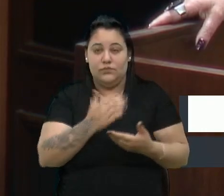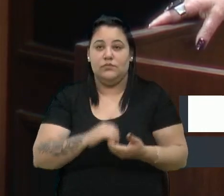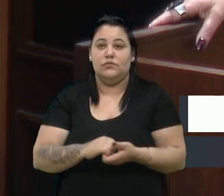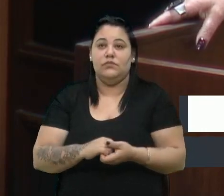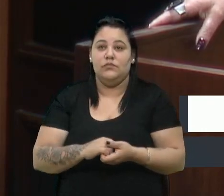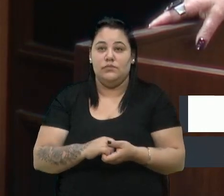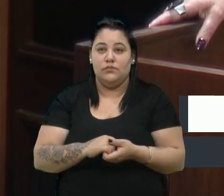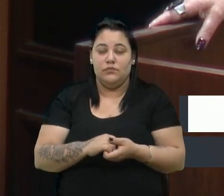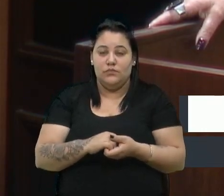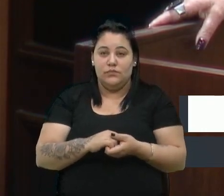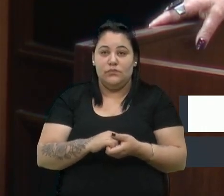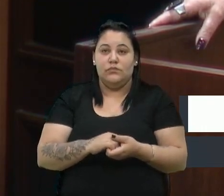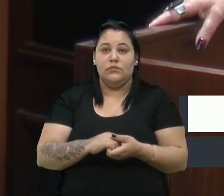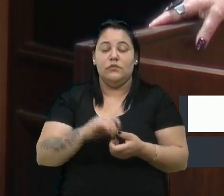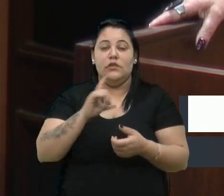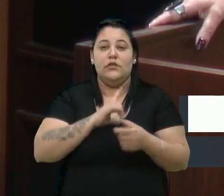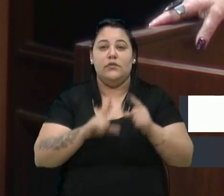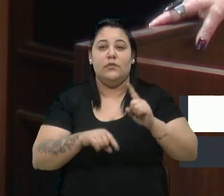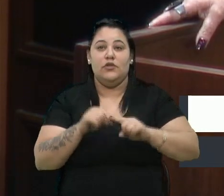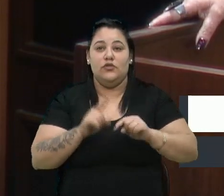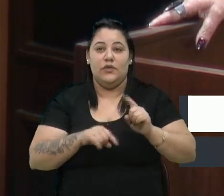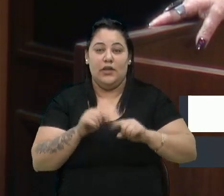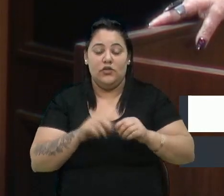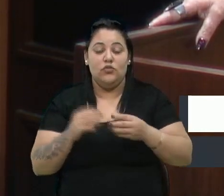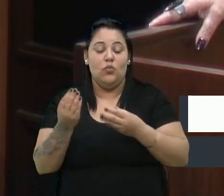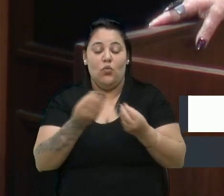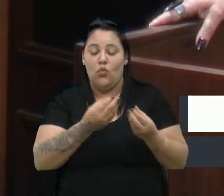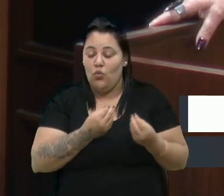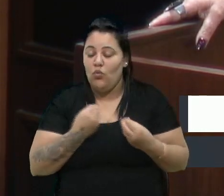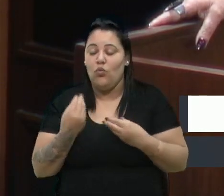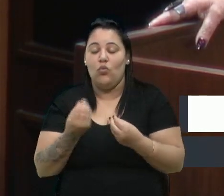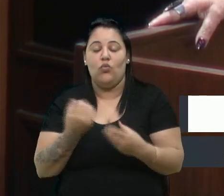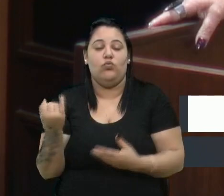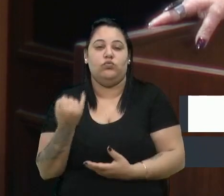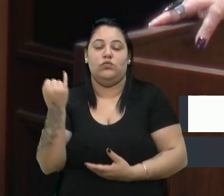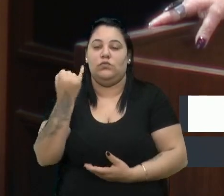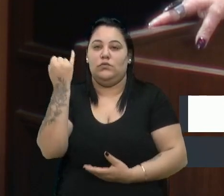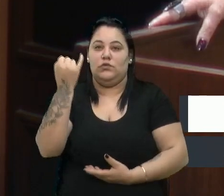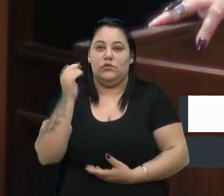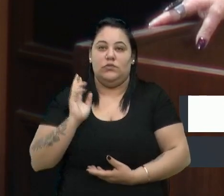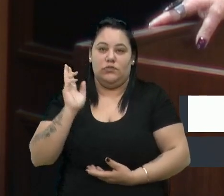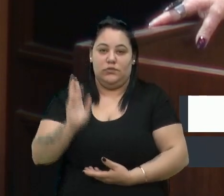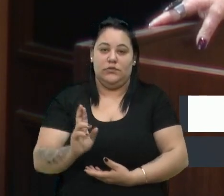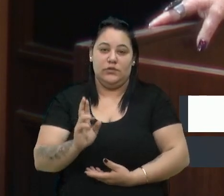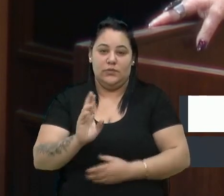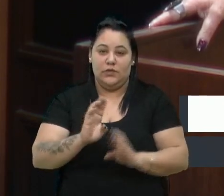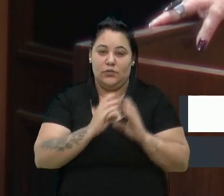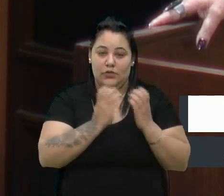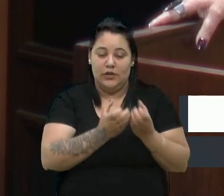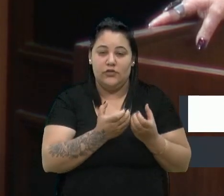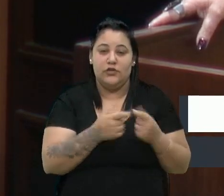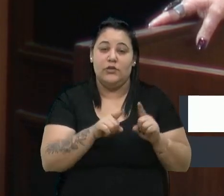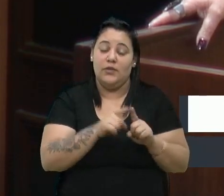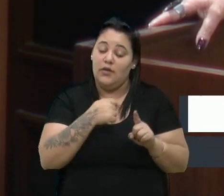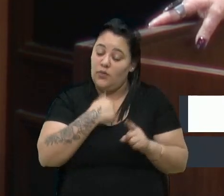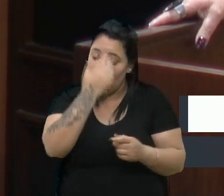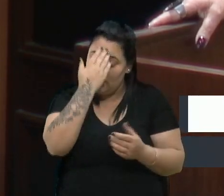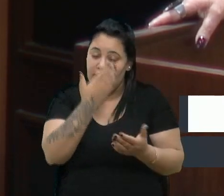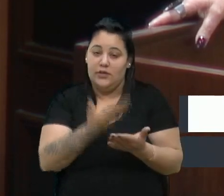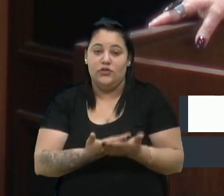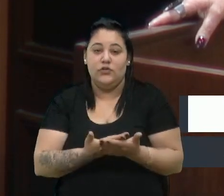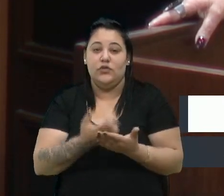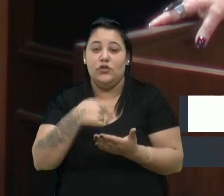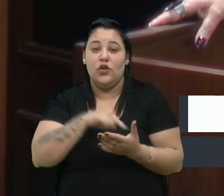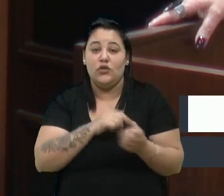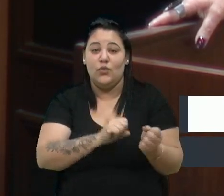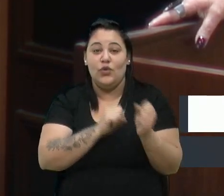Foi uma atividade muito representativa e nós acreditamos que, a partir daí, a gente possa